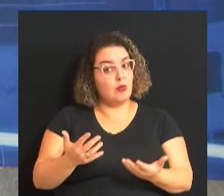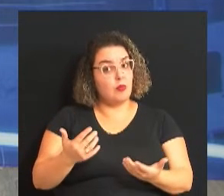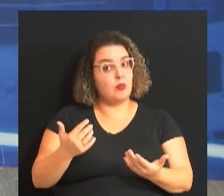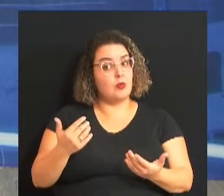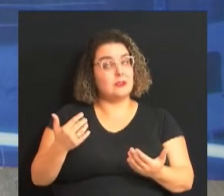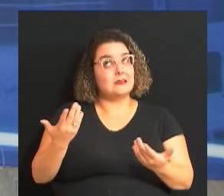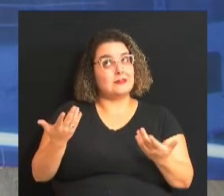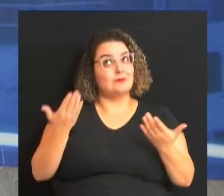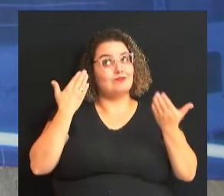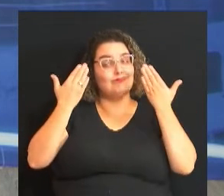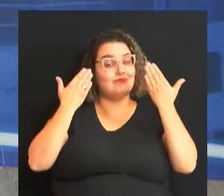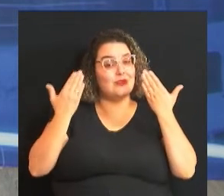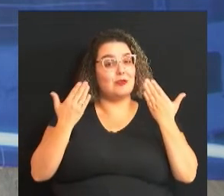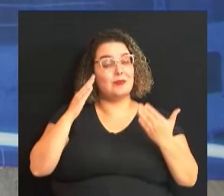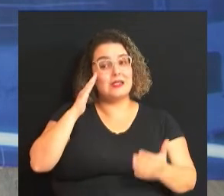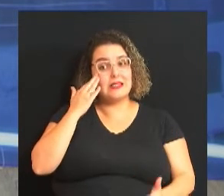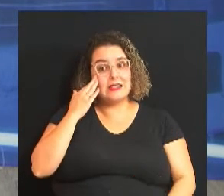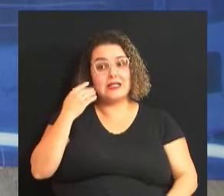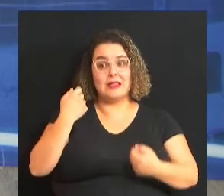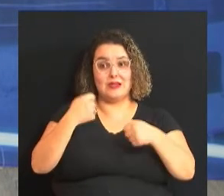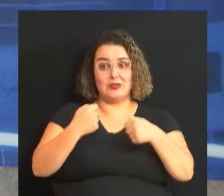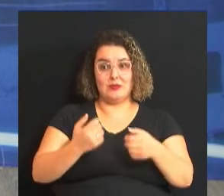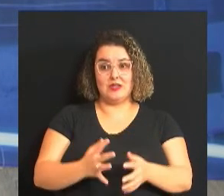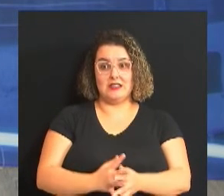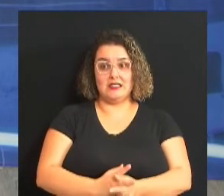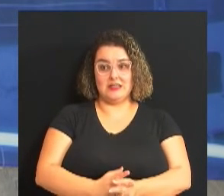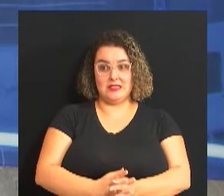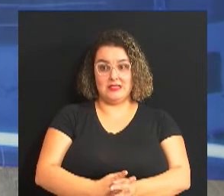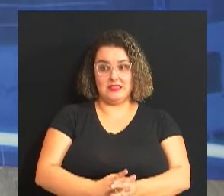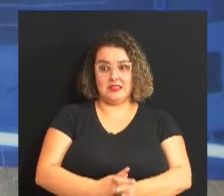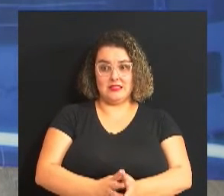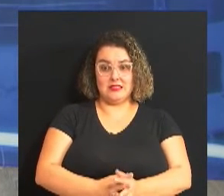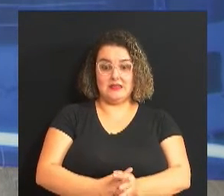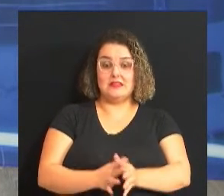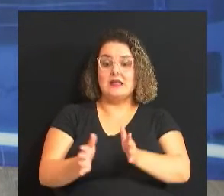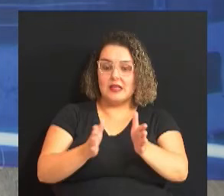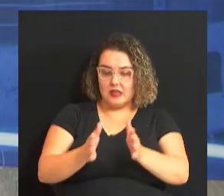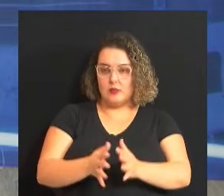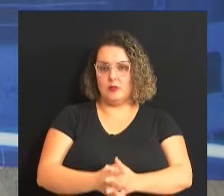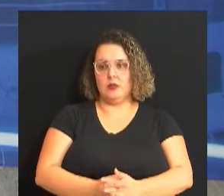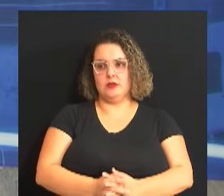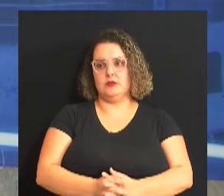psicológico para ela entender que é necessário passar por isso naquele momento?